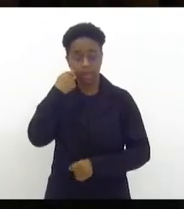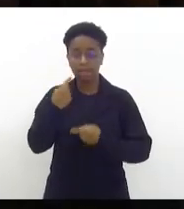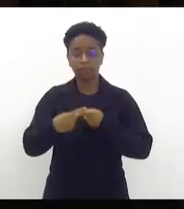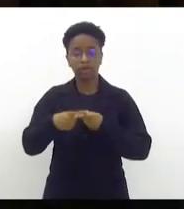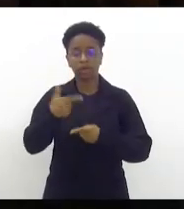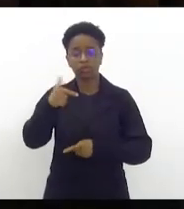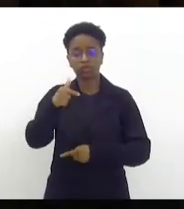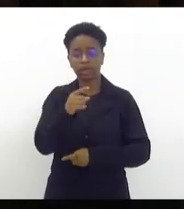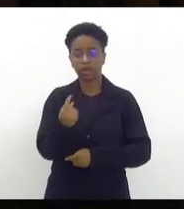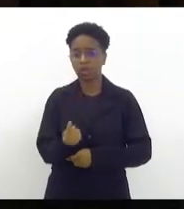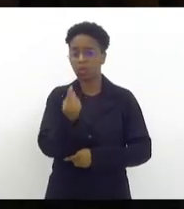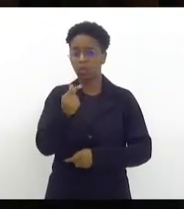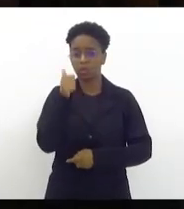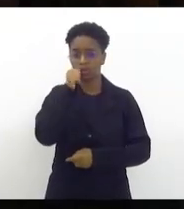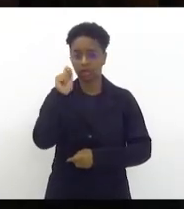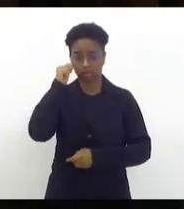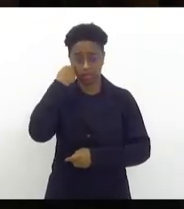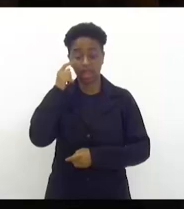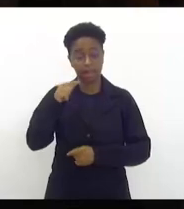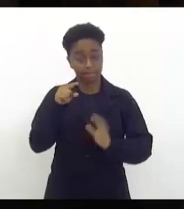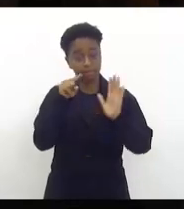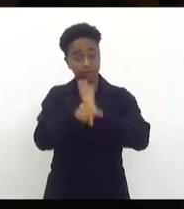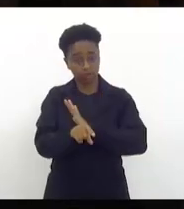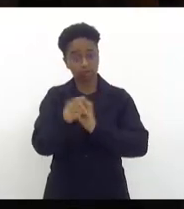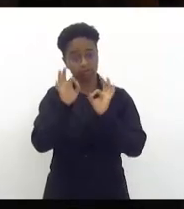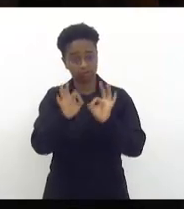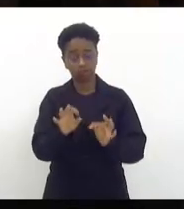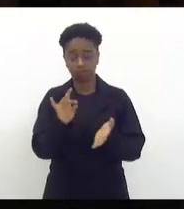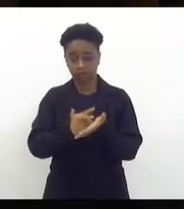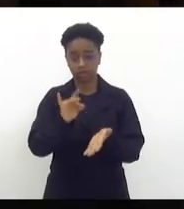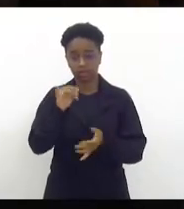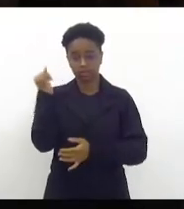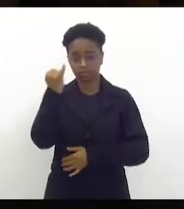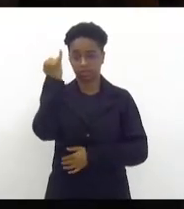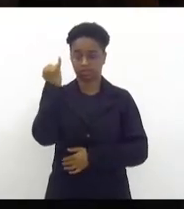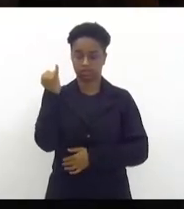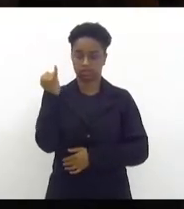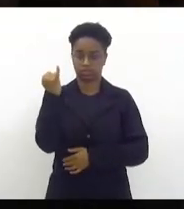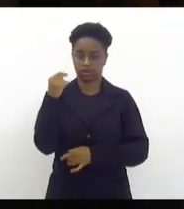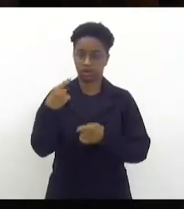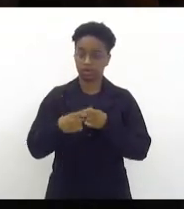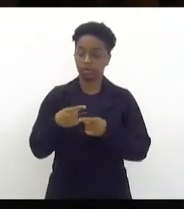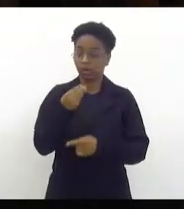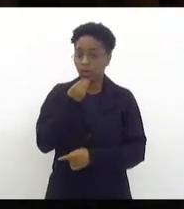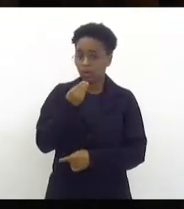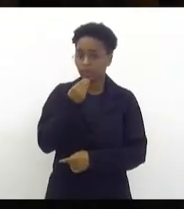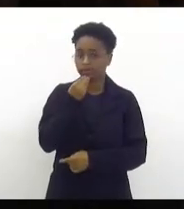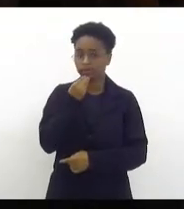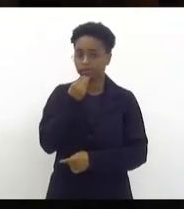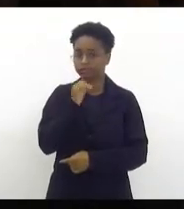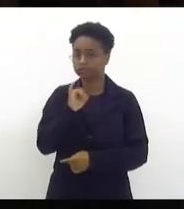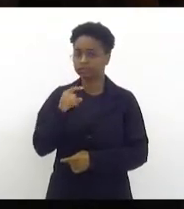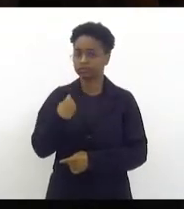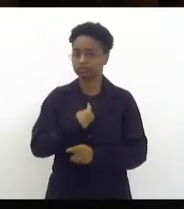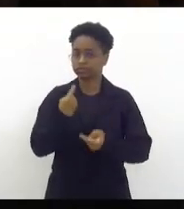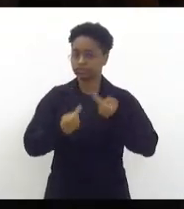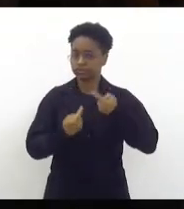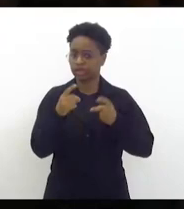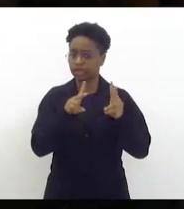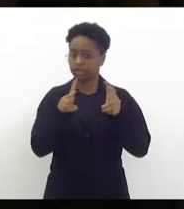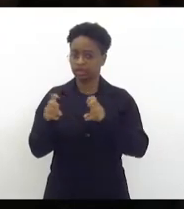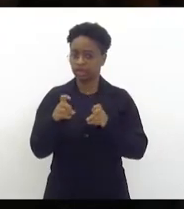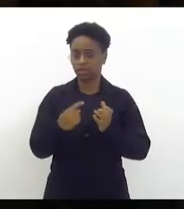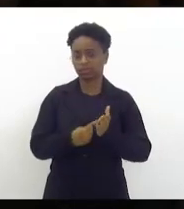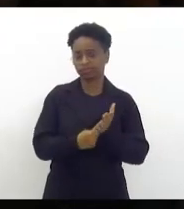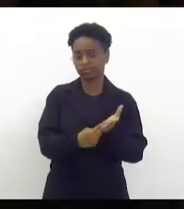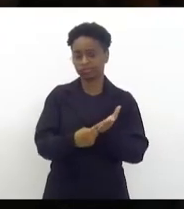mulher preta? Esse é um questionamento central e importante, porque é óbvio, quando a gente fala, inclusive, do